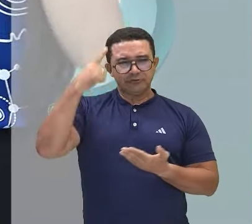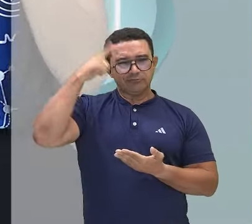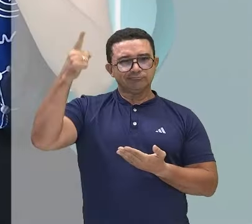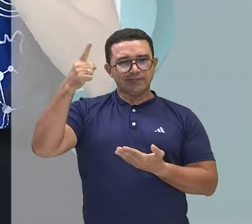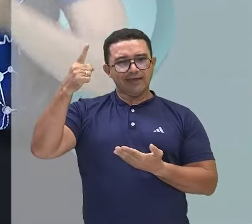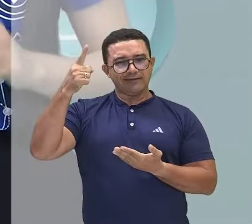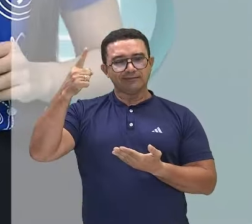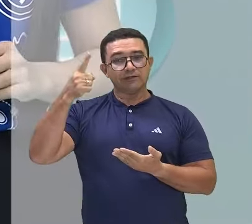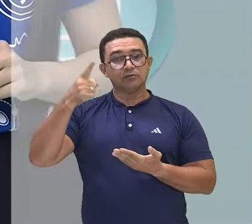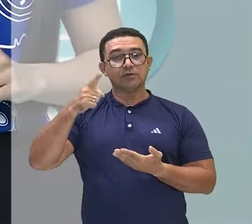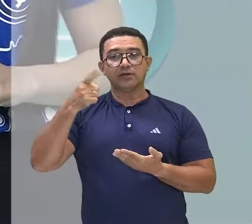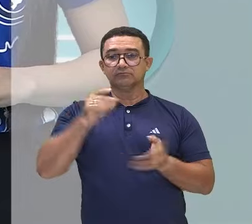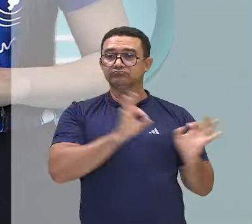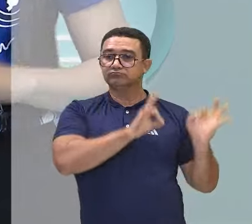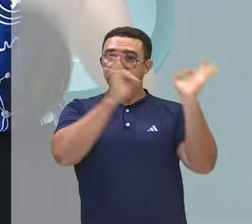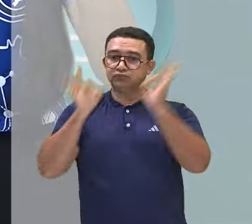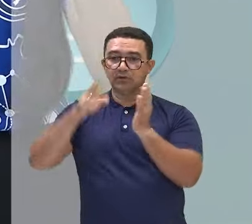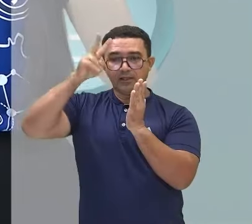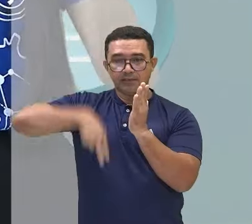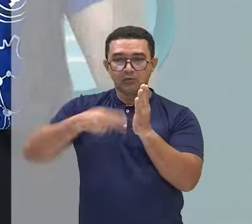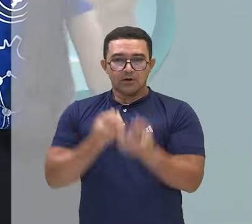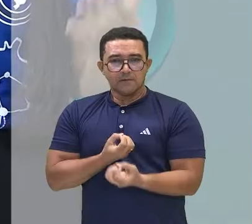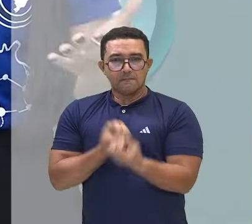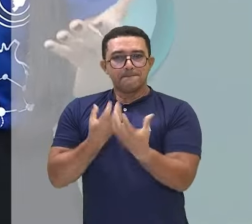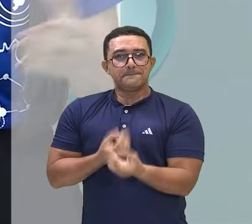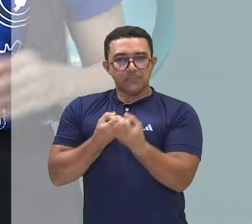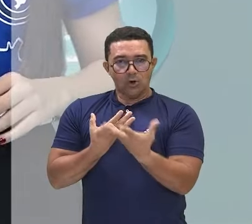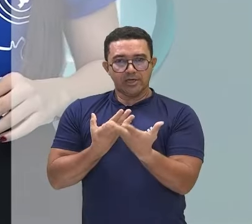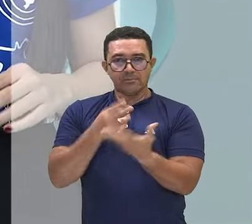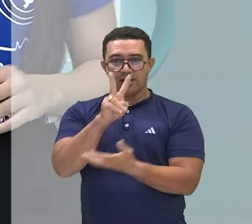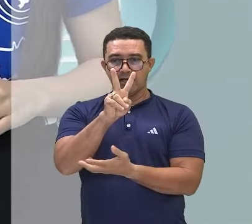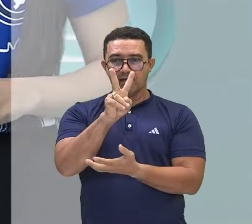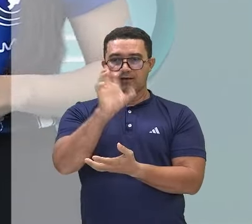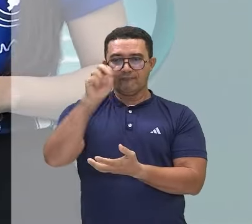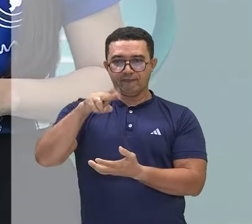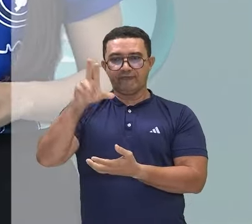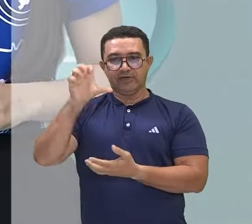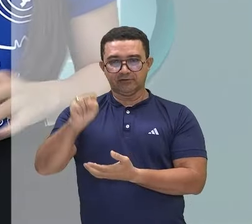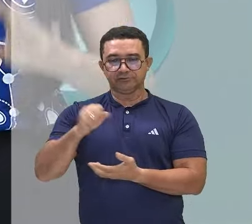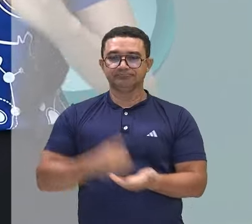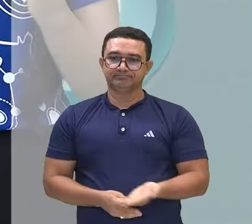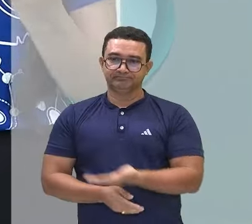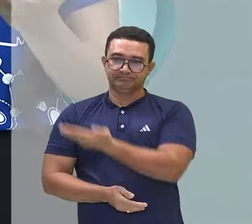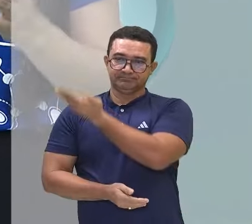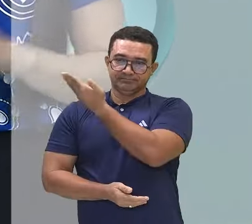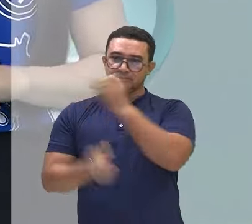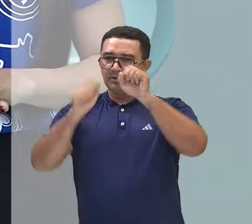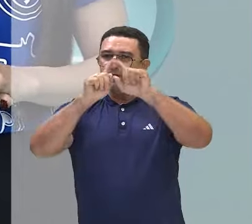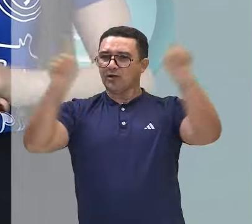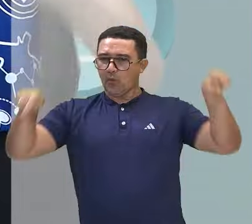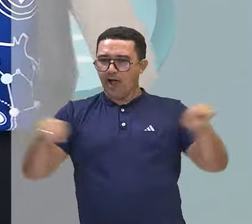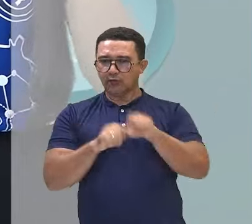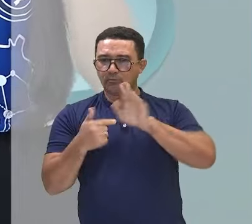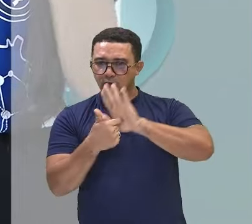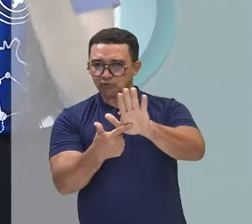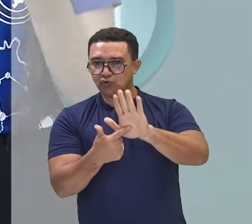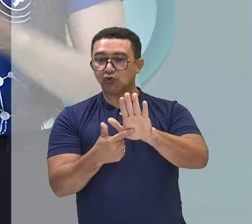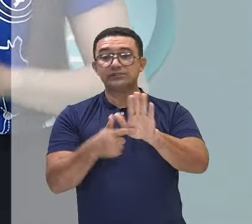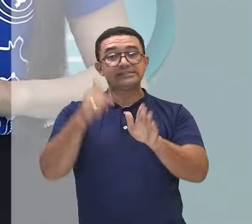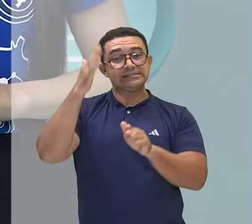quero que vocês acompanhem comigo a leitura deste poema que se chama Vênus. Por esse motivo eu trouxe aí o quadro a respeito de Vênus para